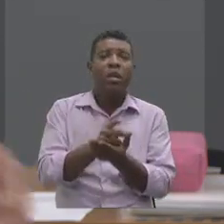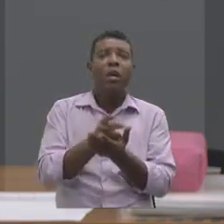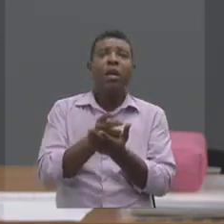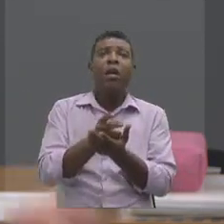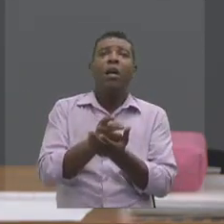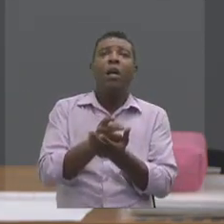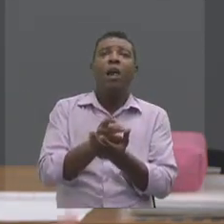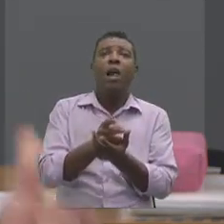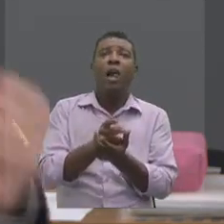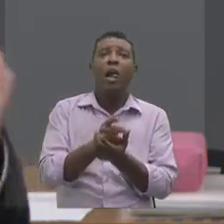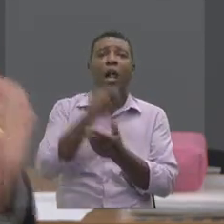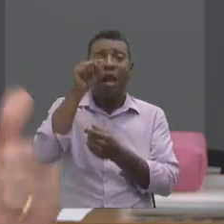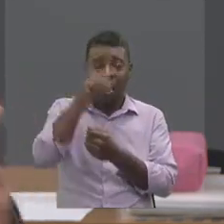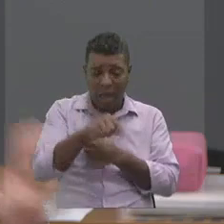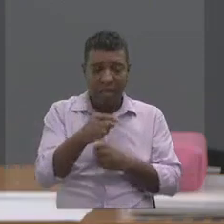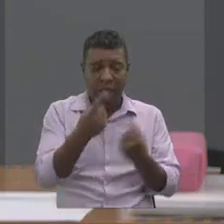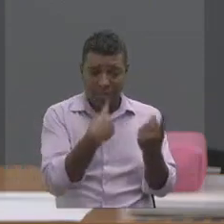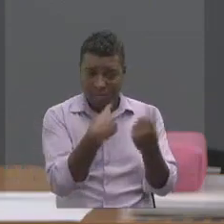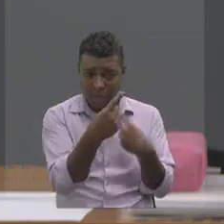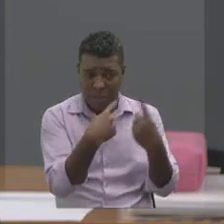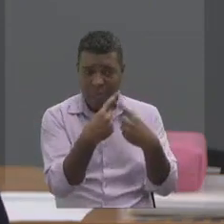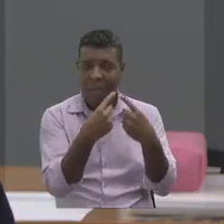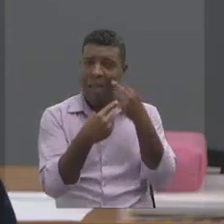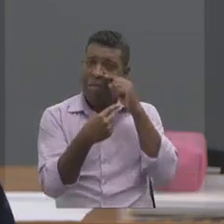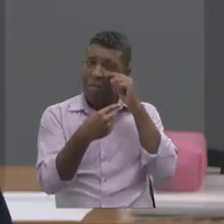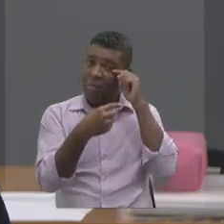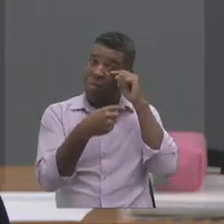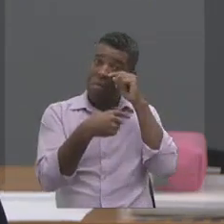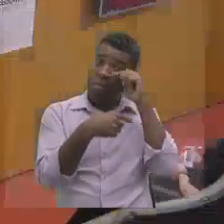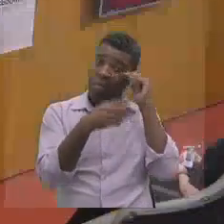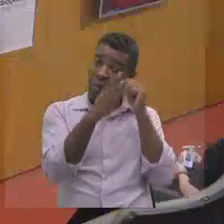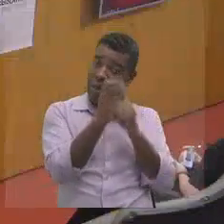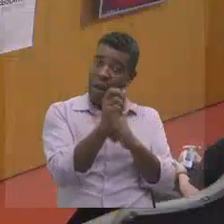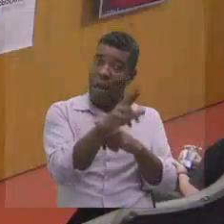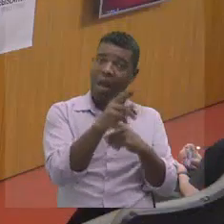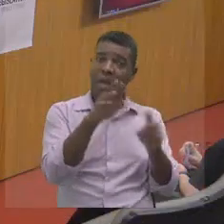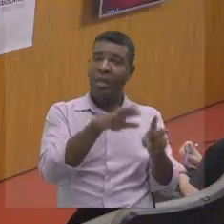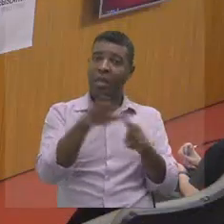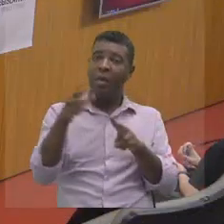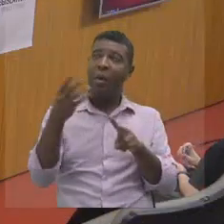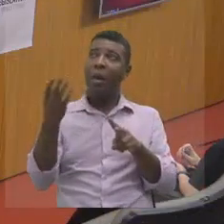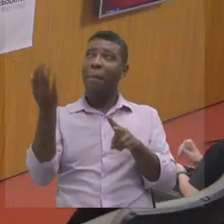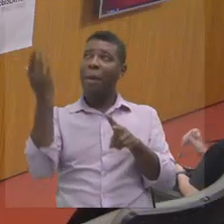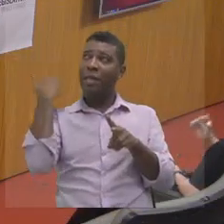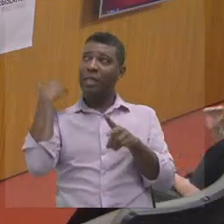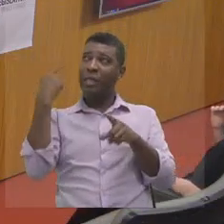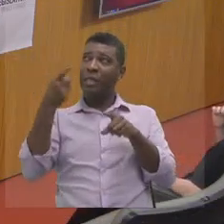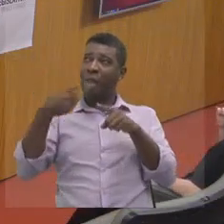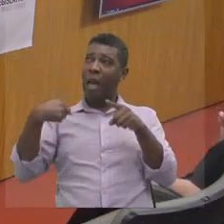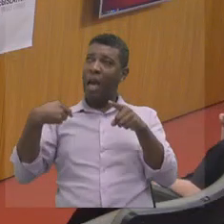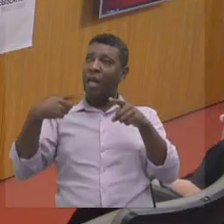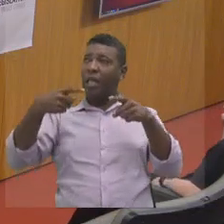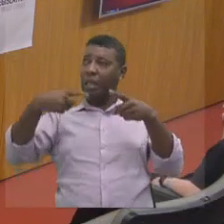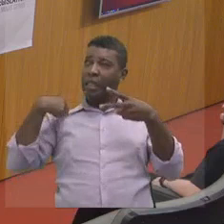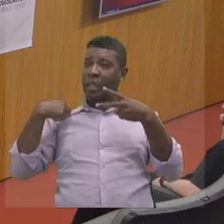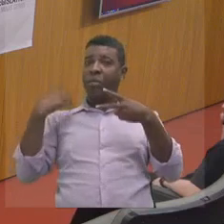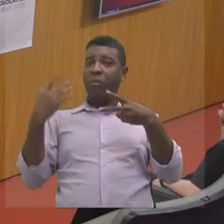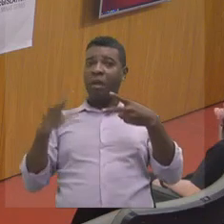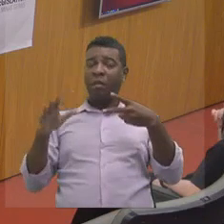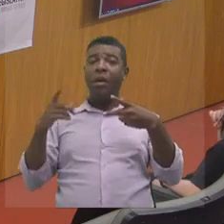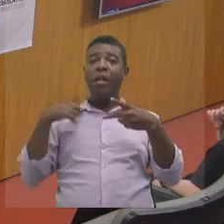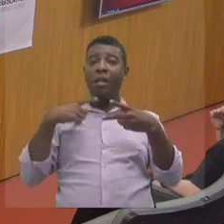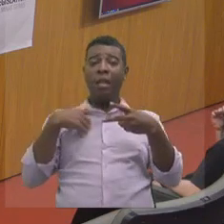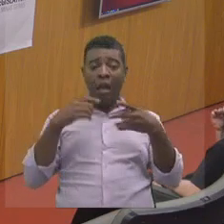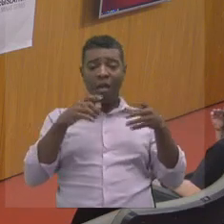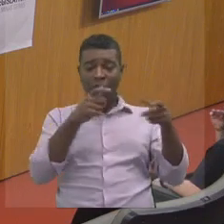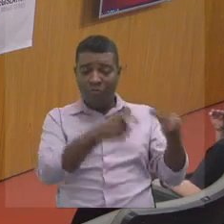essa Rodovia eu tive a oportunidade de visitá-la né na semana passada ou retrasada e passar por ela e realmente tem vários trechos muito